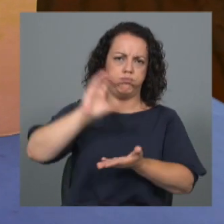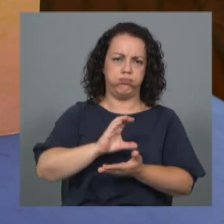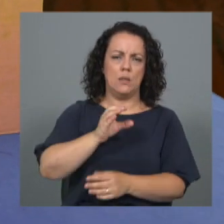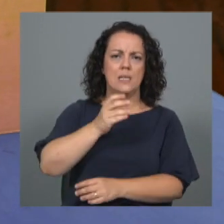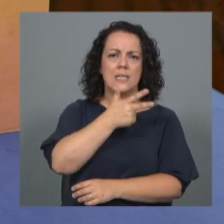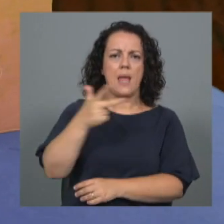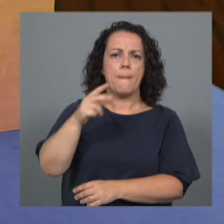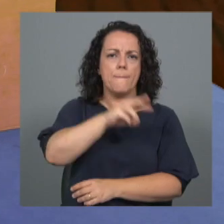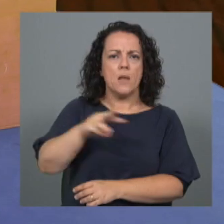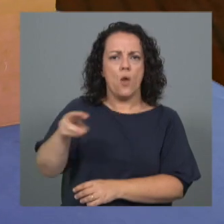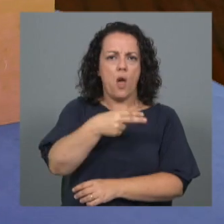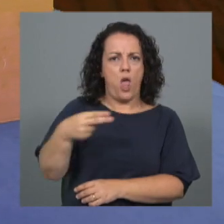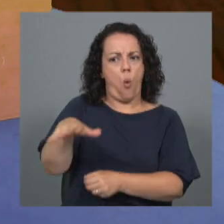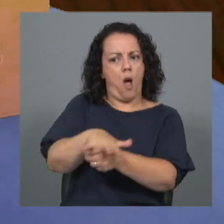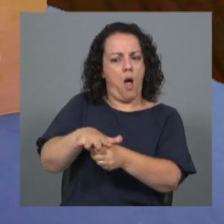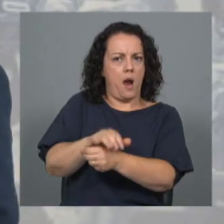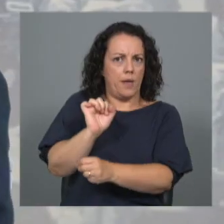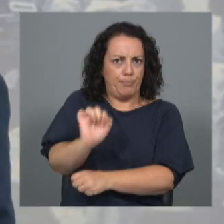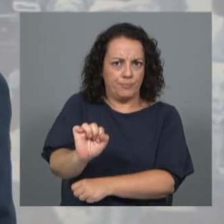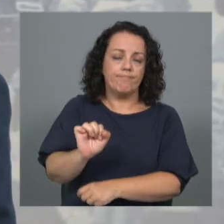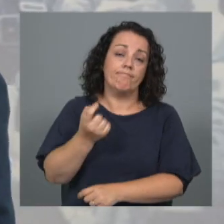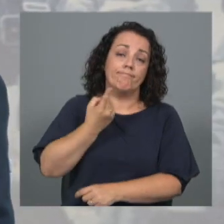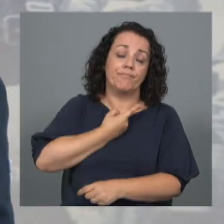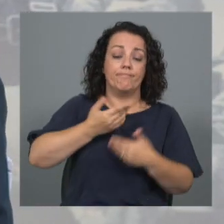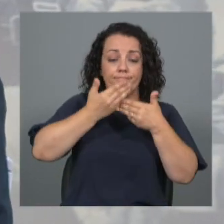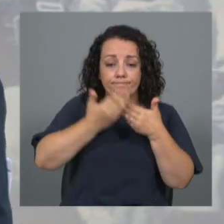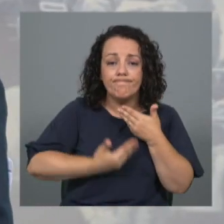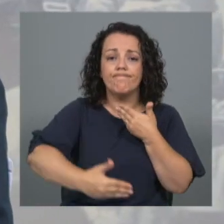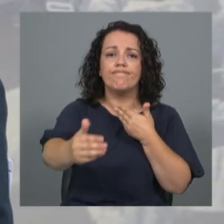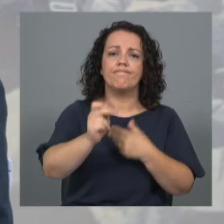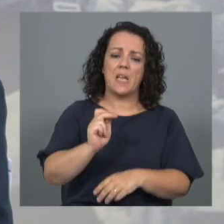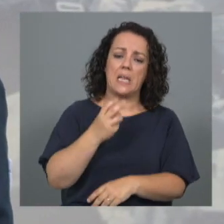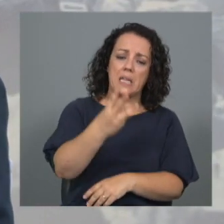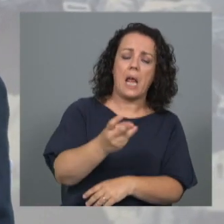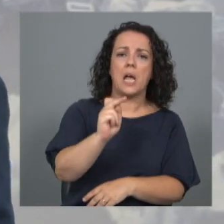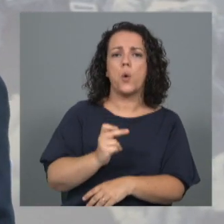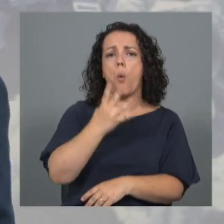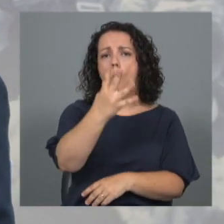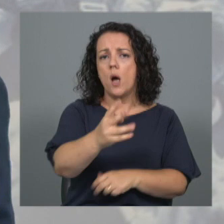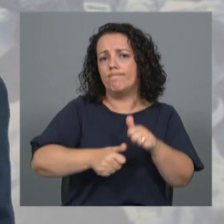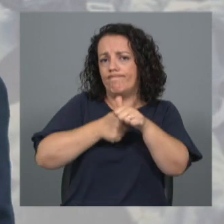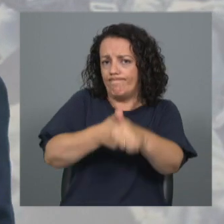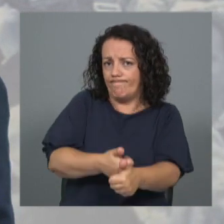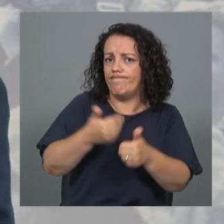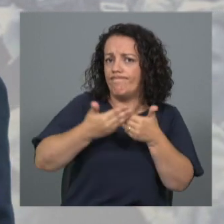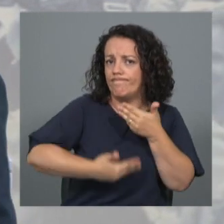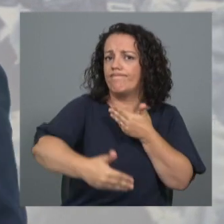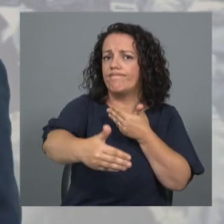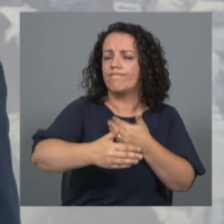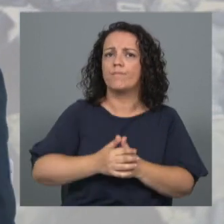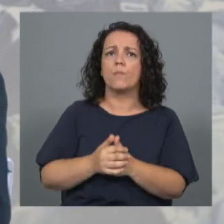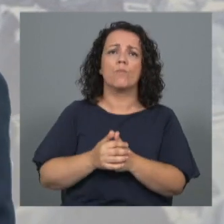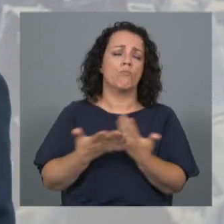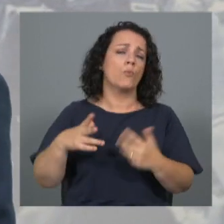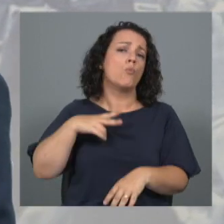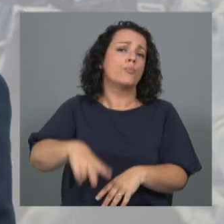esta área e que temos que cumprir agora nos próximos 3, 4 anos, tal como o governo